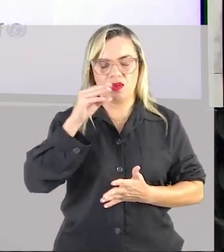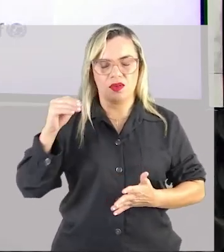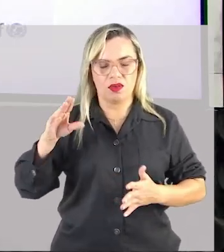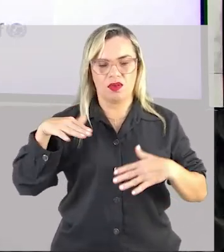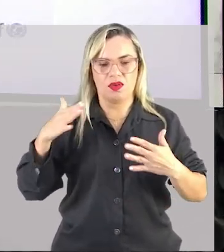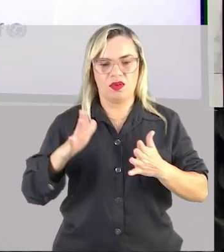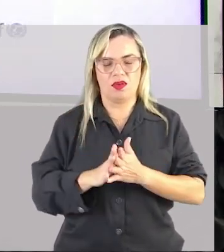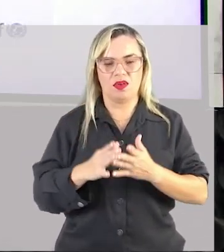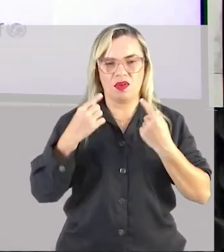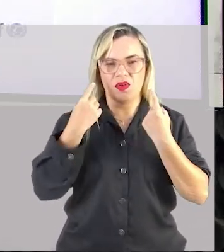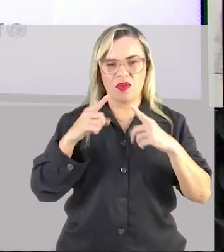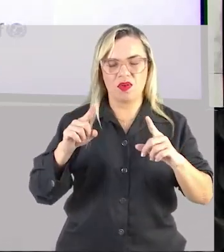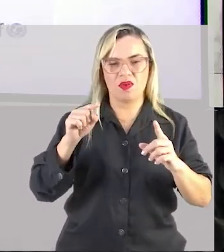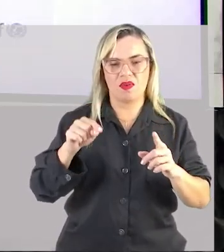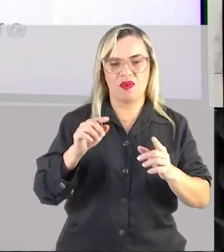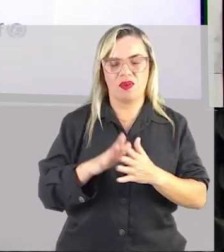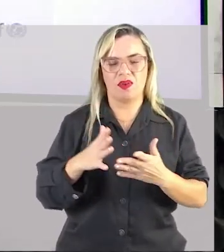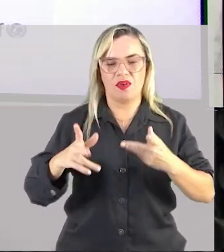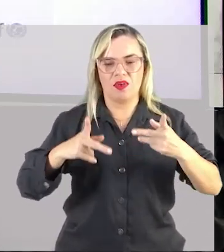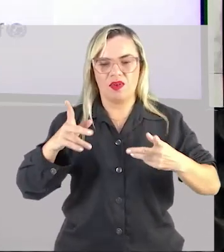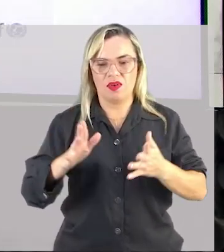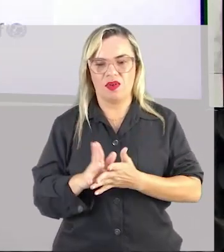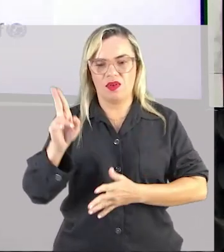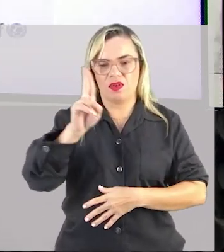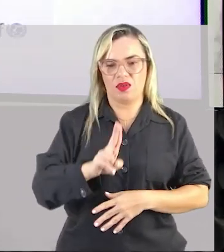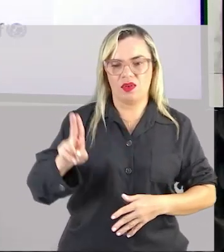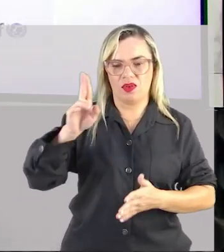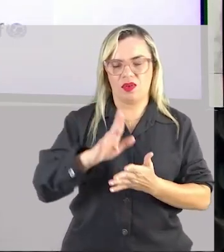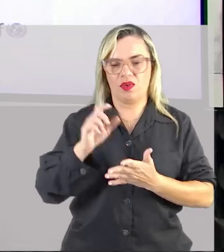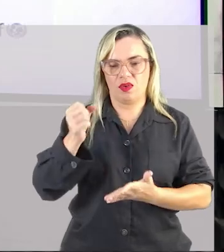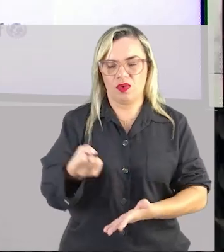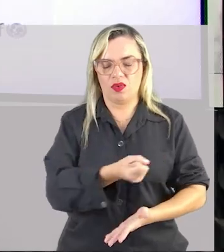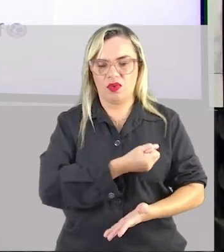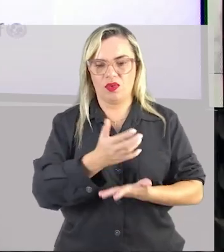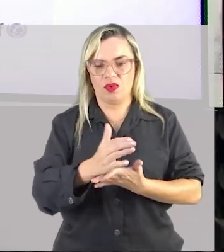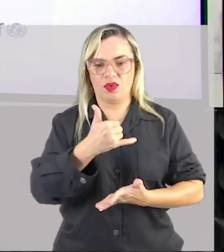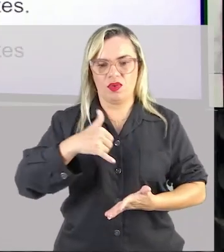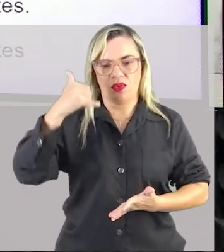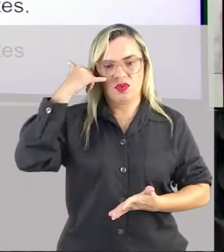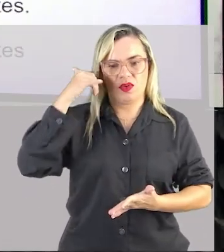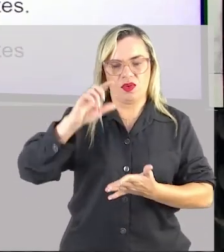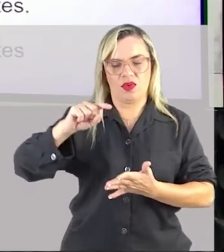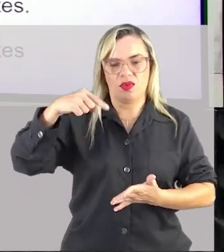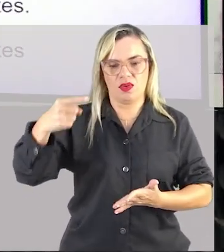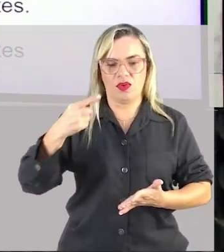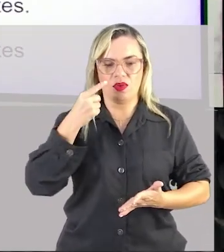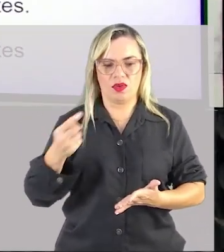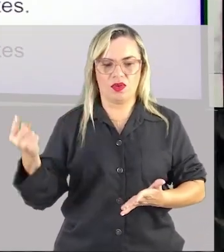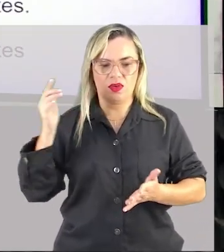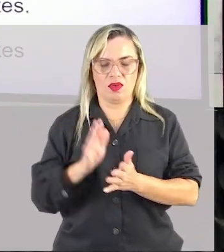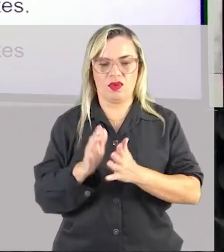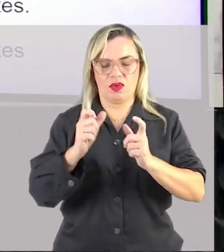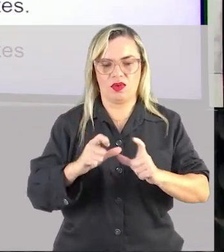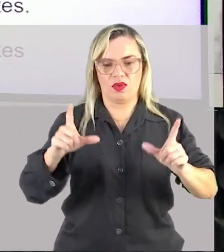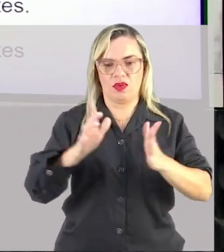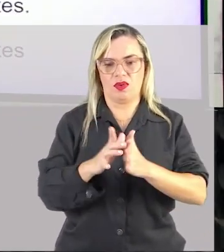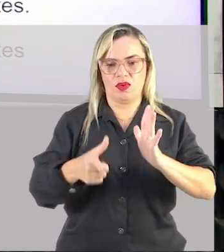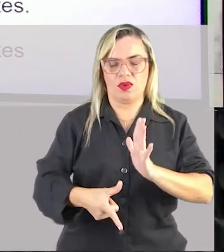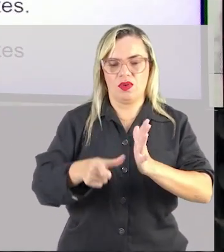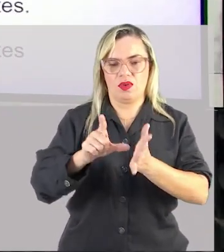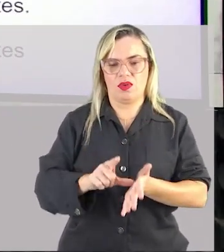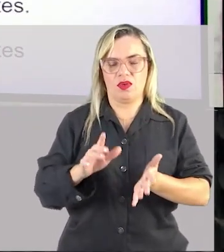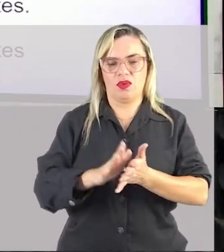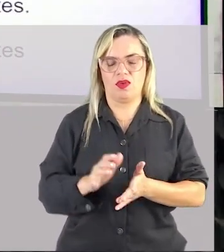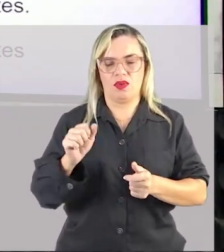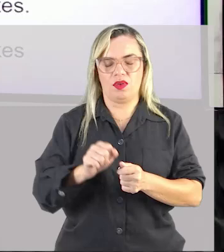adolescentes. Denuncia-lo. Utilizando aí o telefone depois, né? Então, galera, aqui o cartaz anterior faz uma